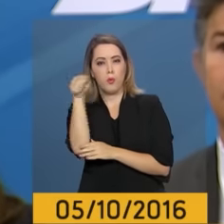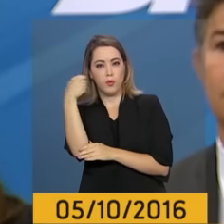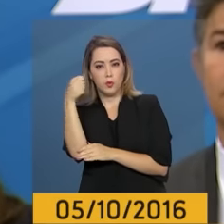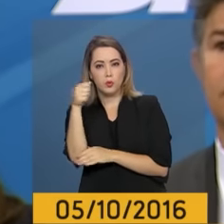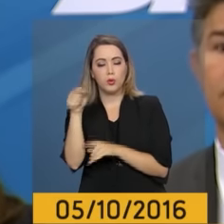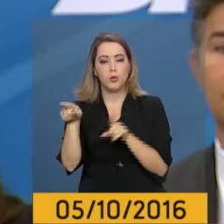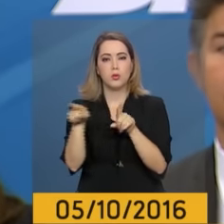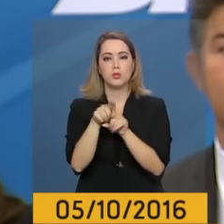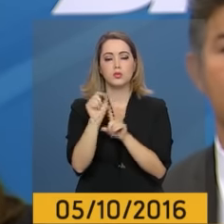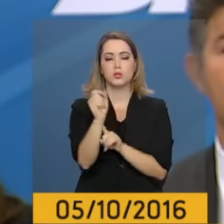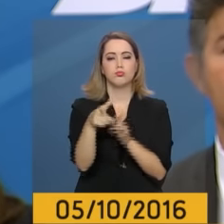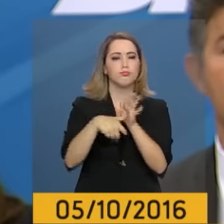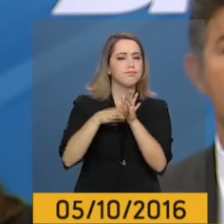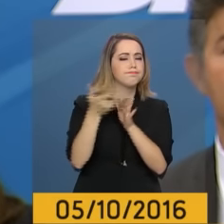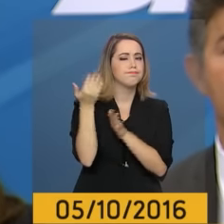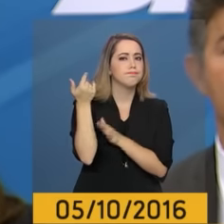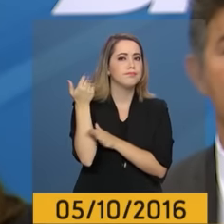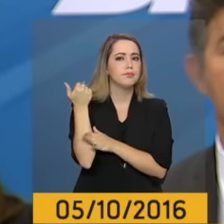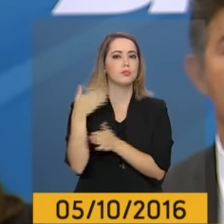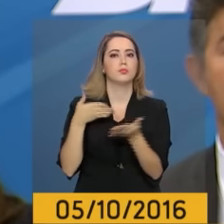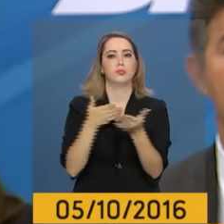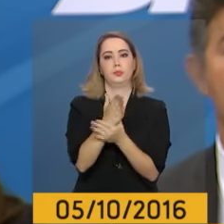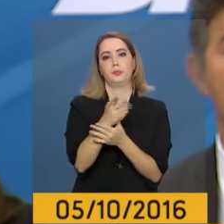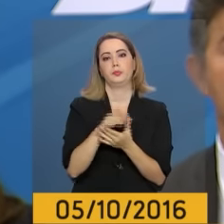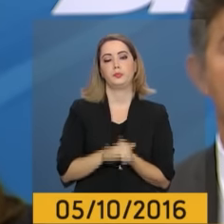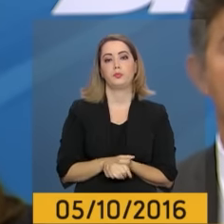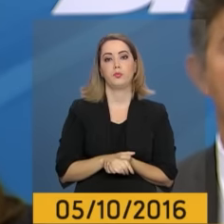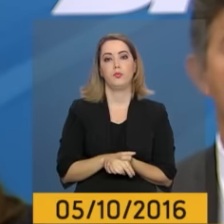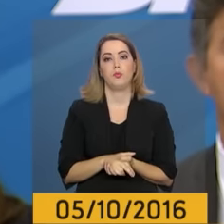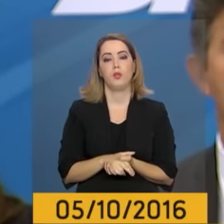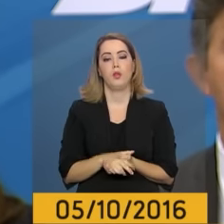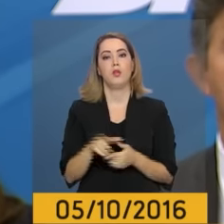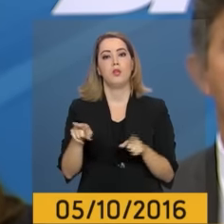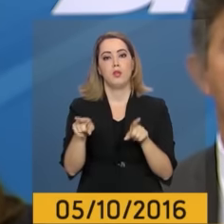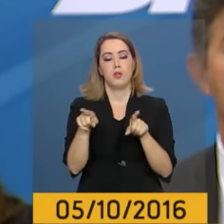né, há uns anos atrás. A Renata